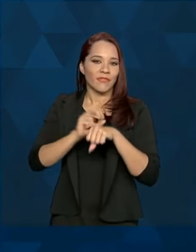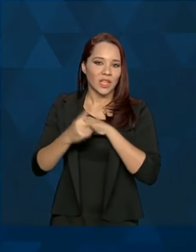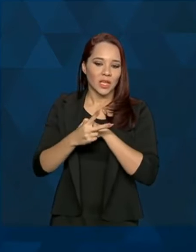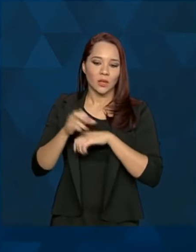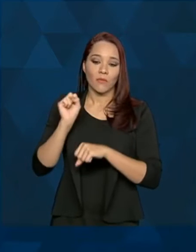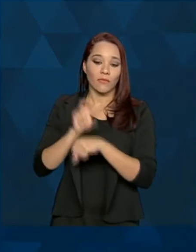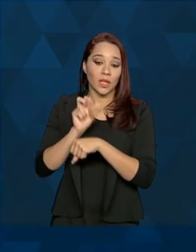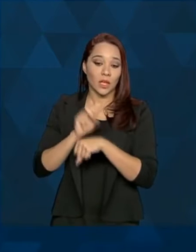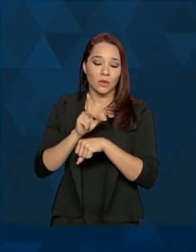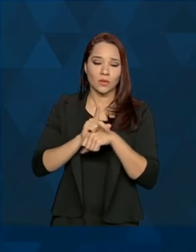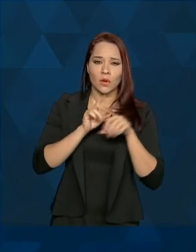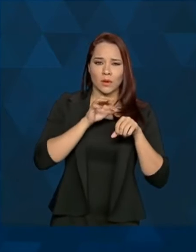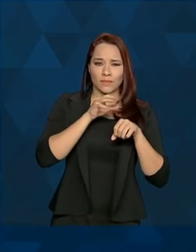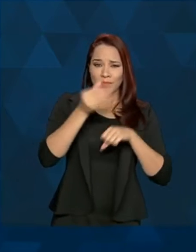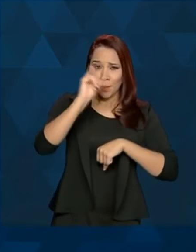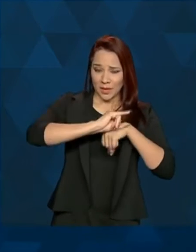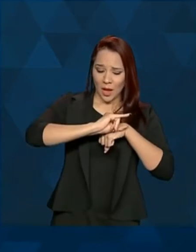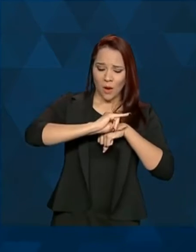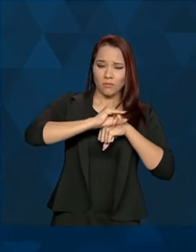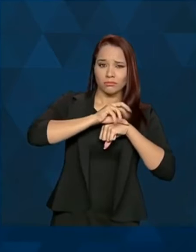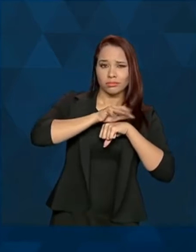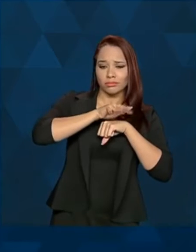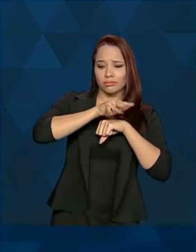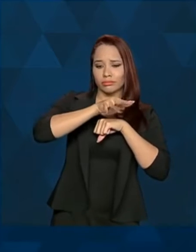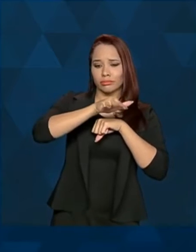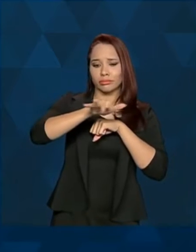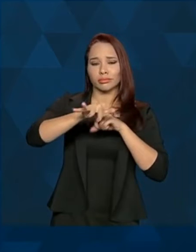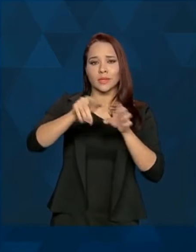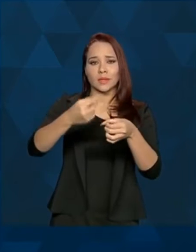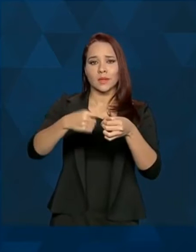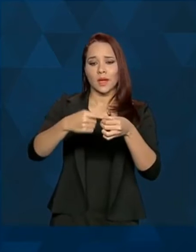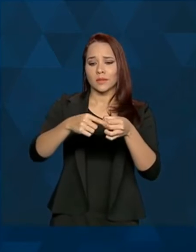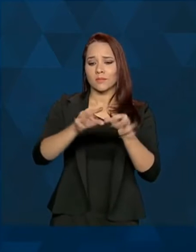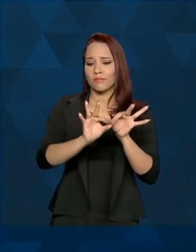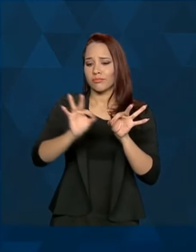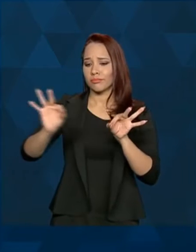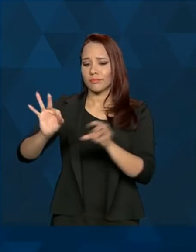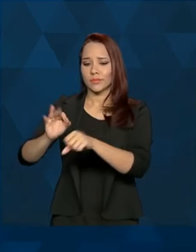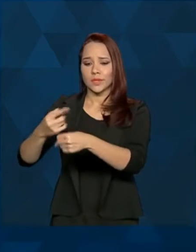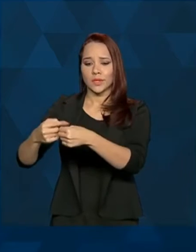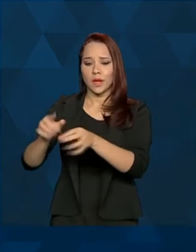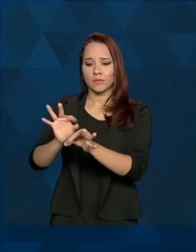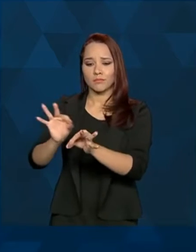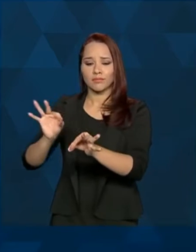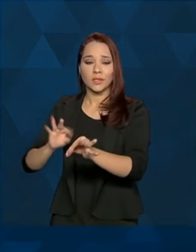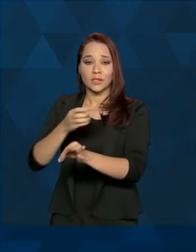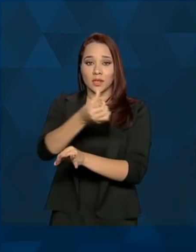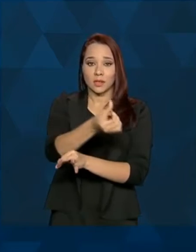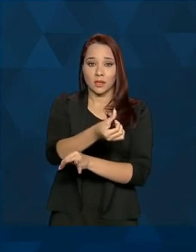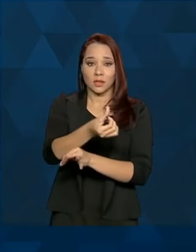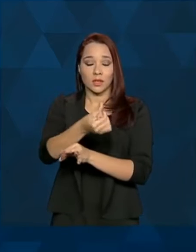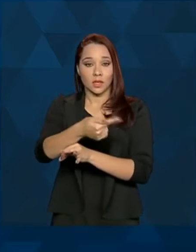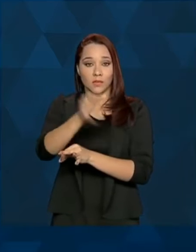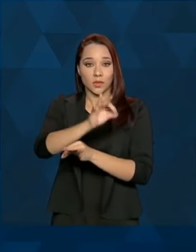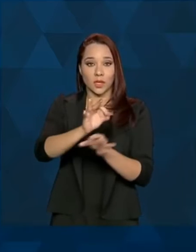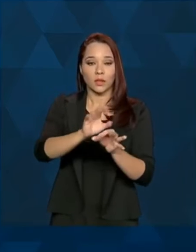o interior, em que você vê que na semana 19 você já tinha uma diminuição de 77% para 63%, e na